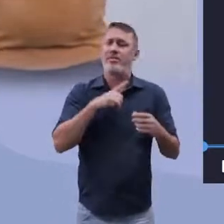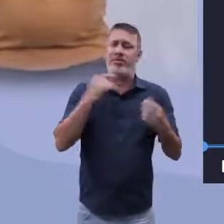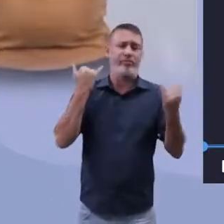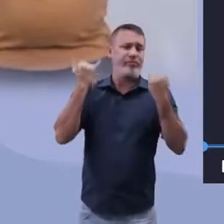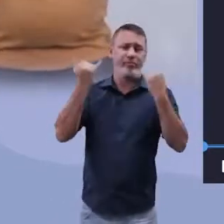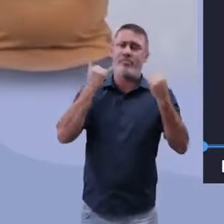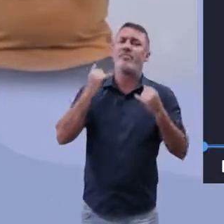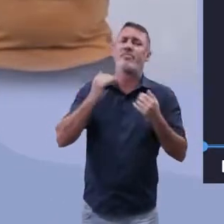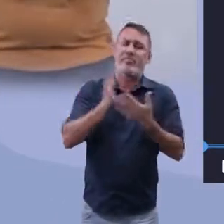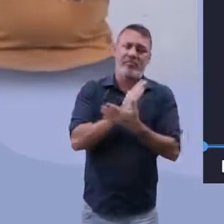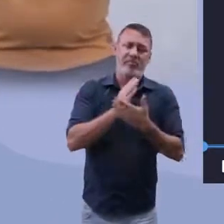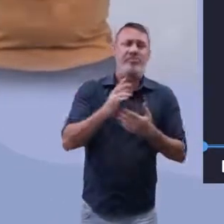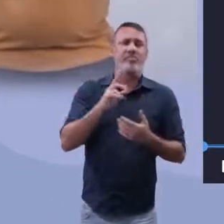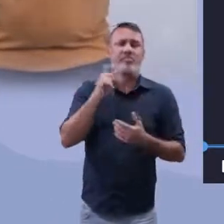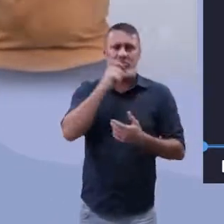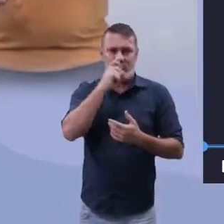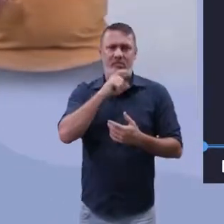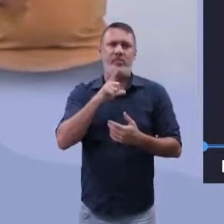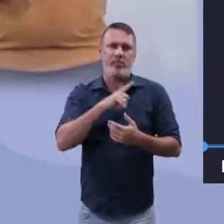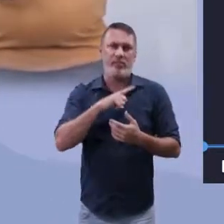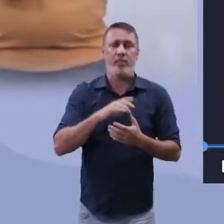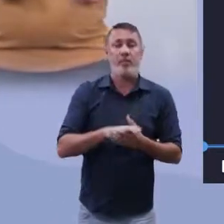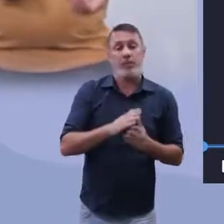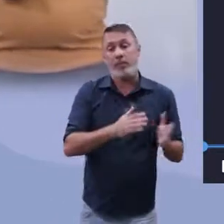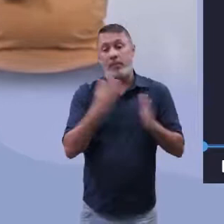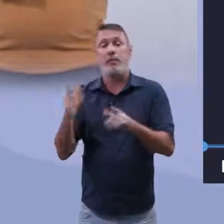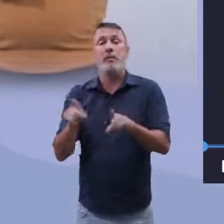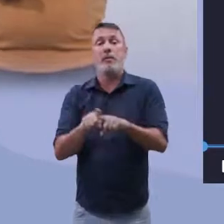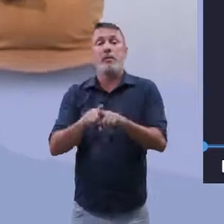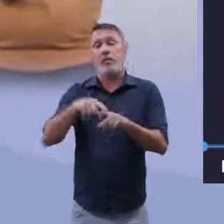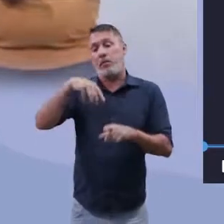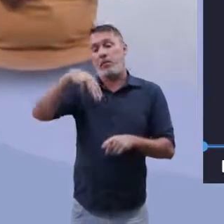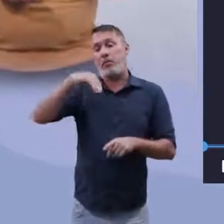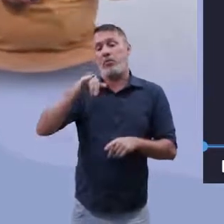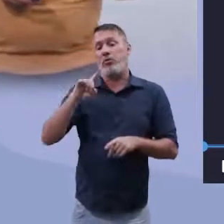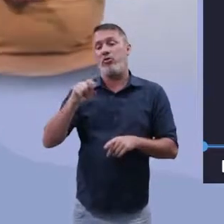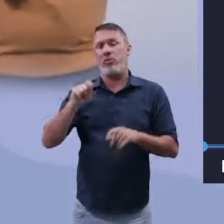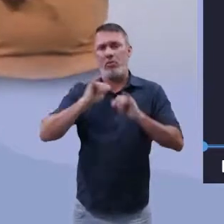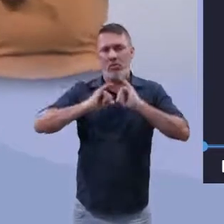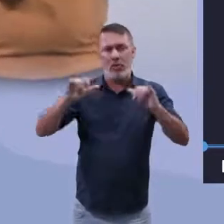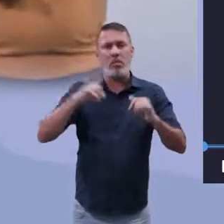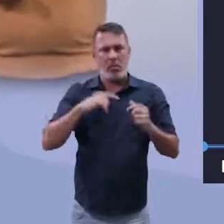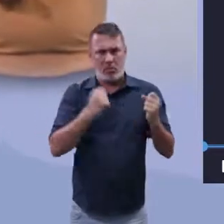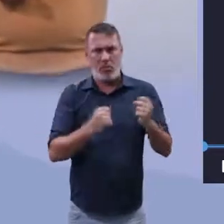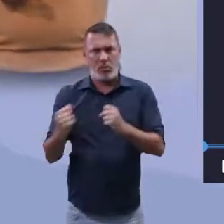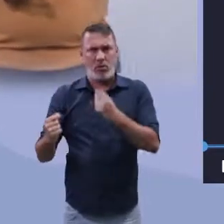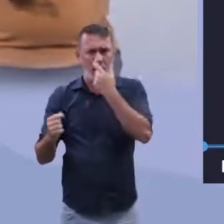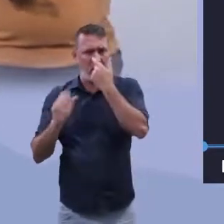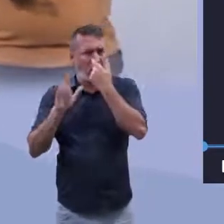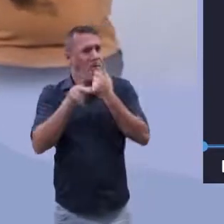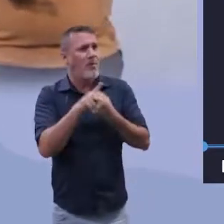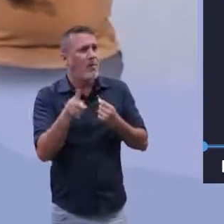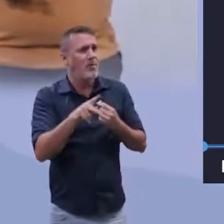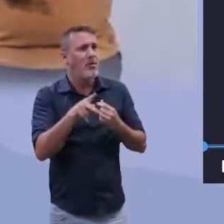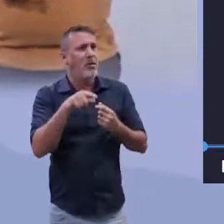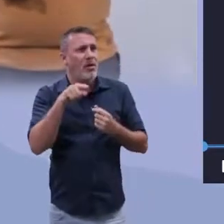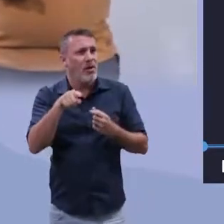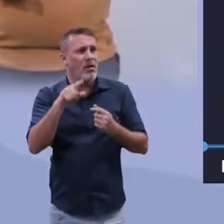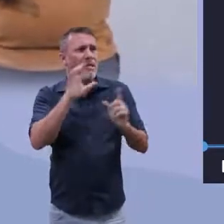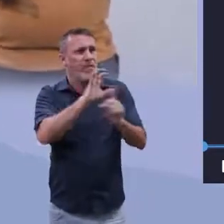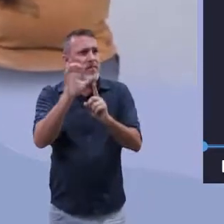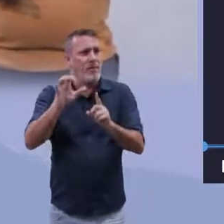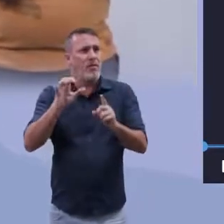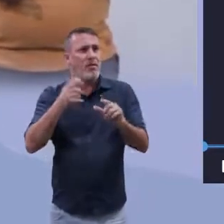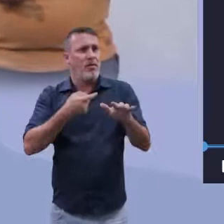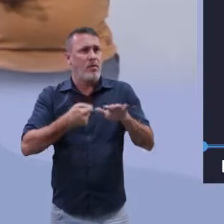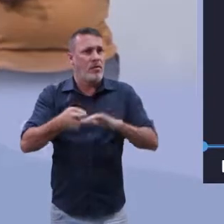as inverdades elas estão presentes. E a própria mídia, ela tem um poder. Mas, professor, a mídia não seria uma grande influenciadora do